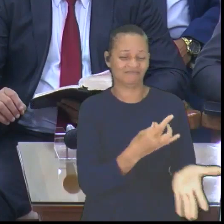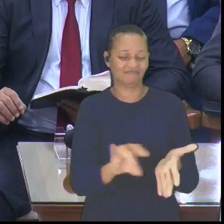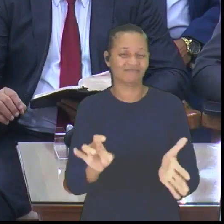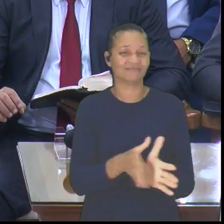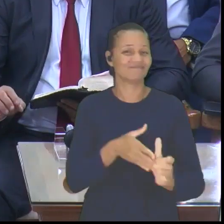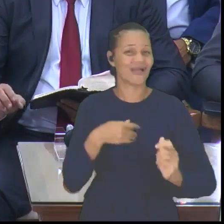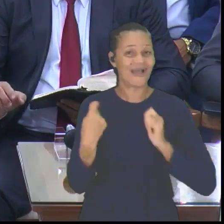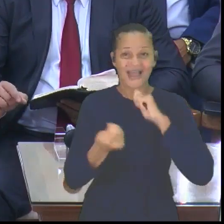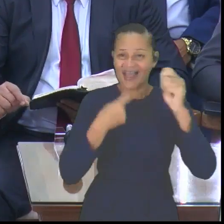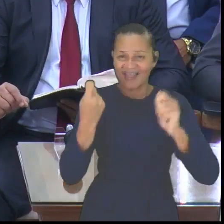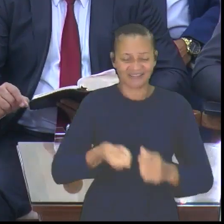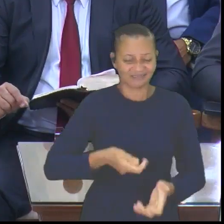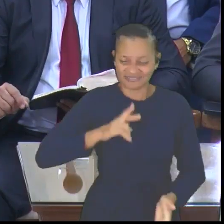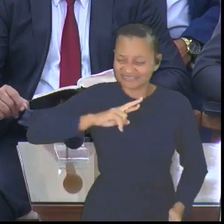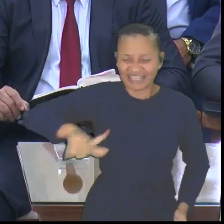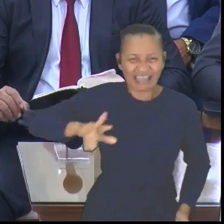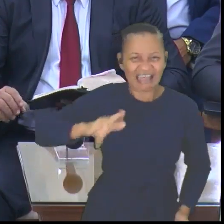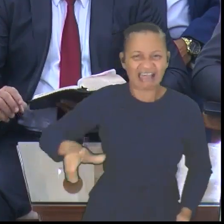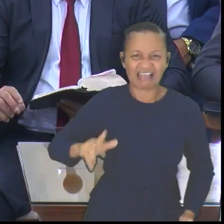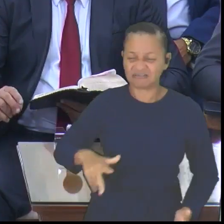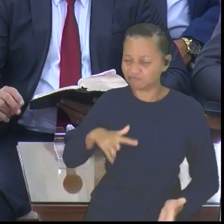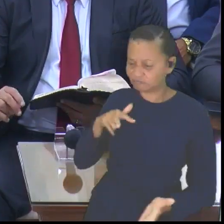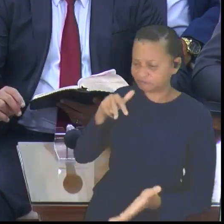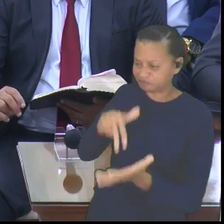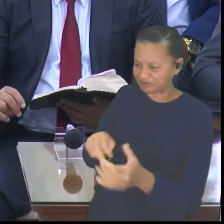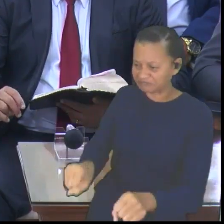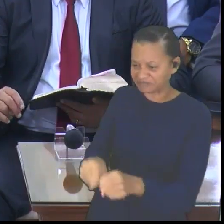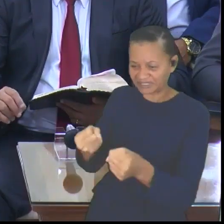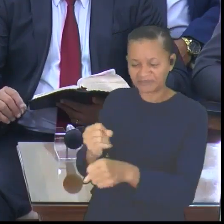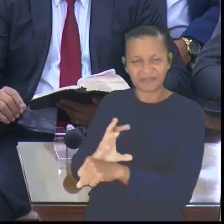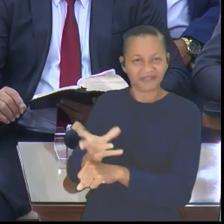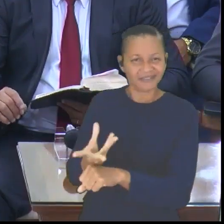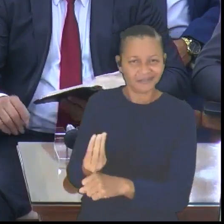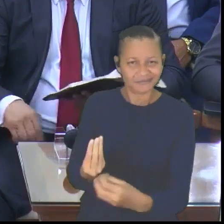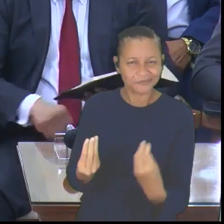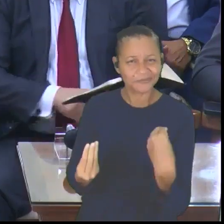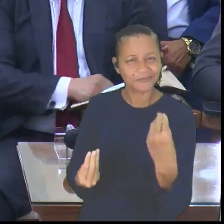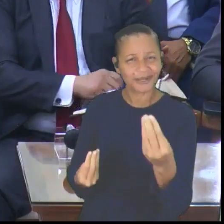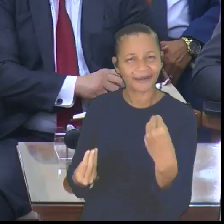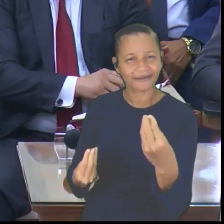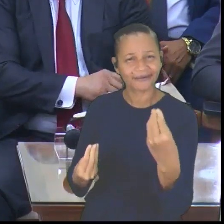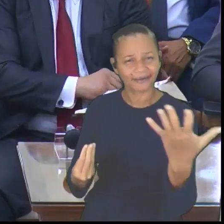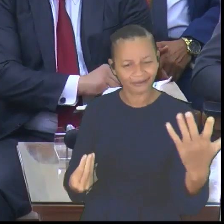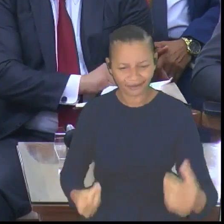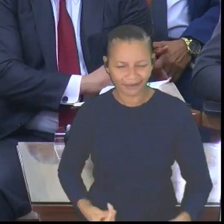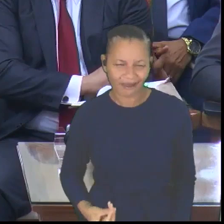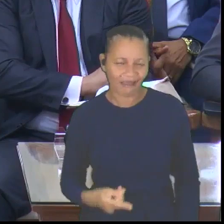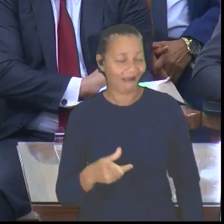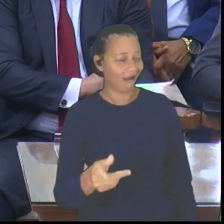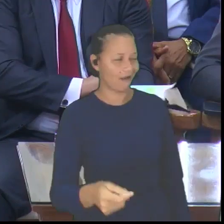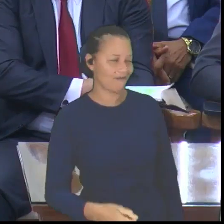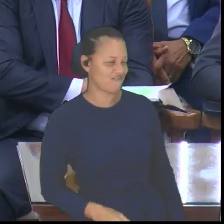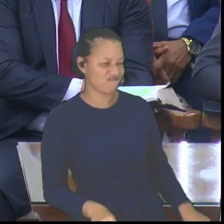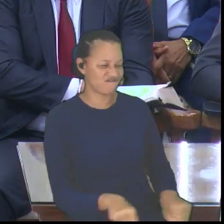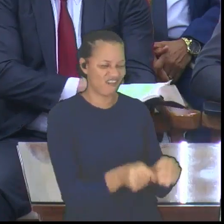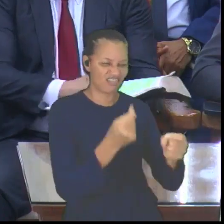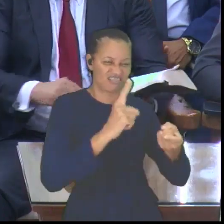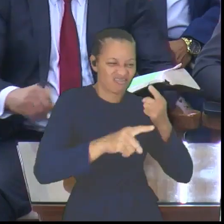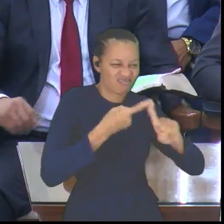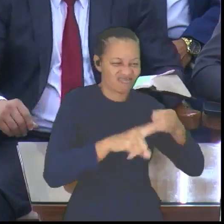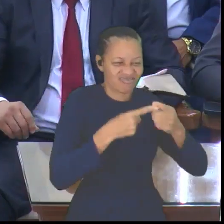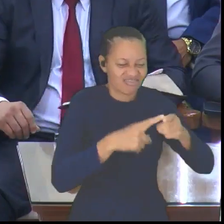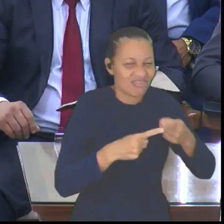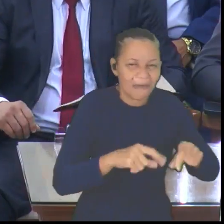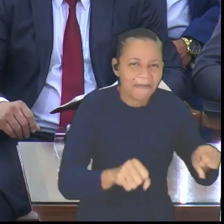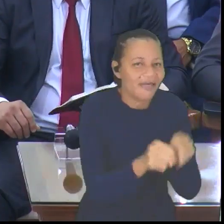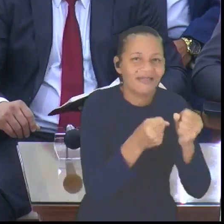Aleluia! Não adianta se levantar contra a igreja do Senhor. Não adianta planejar contra a igreja do